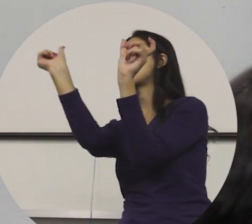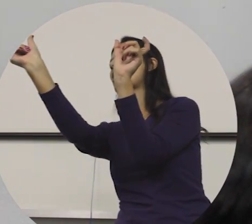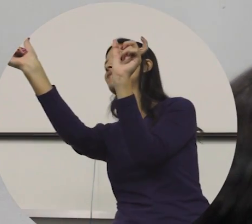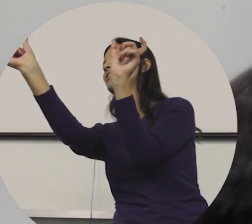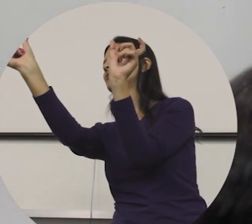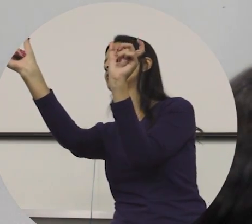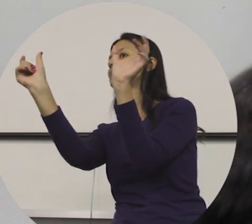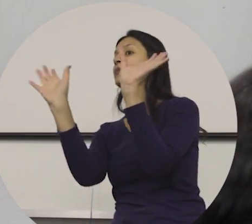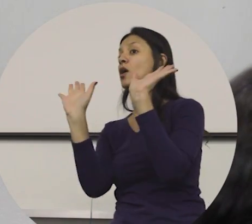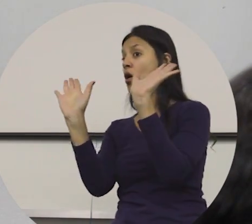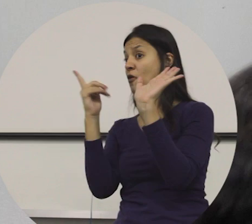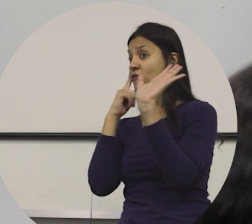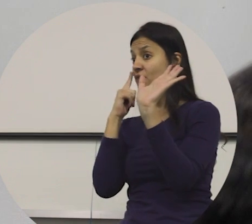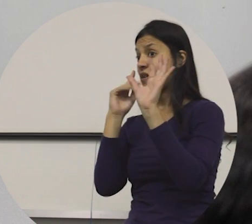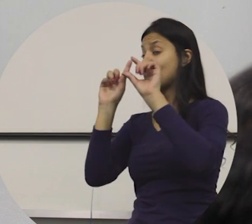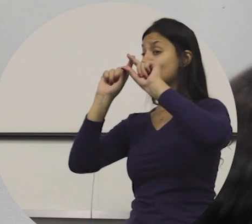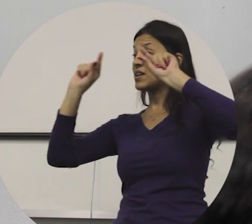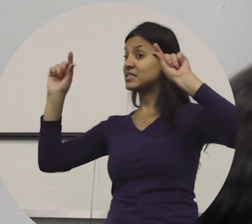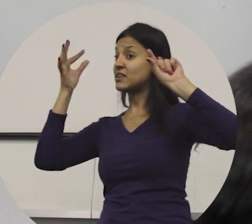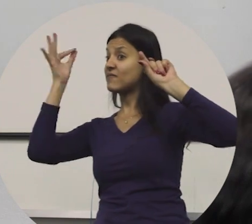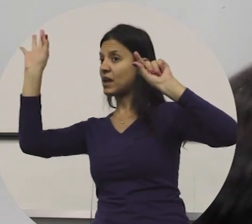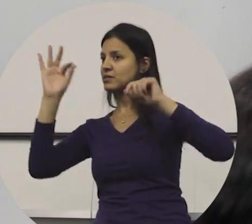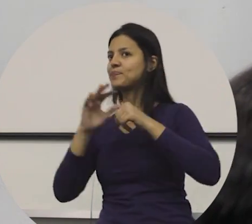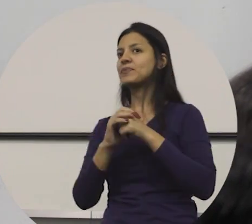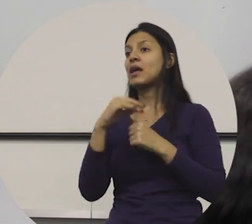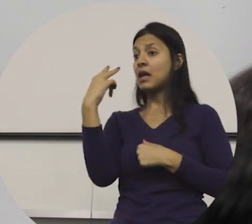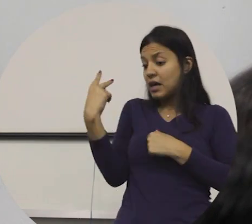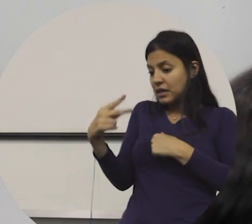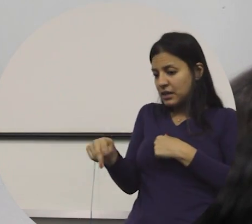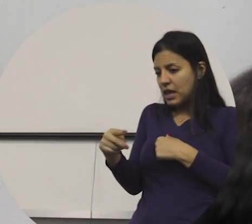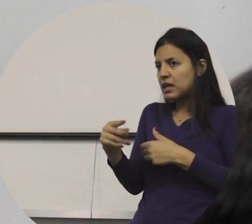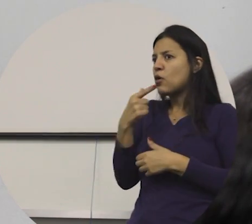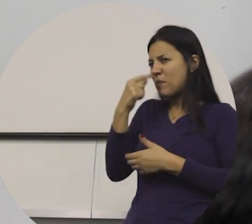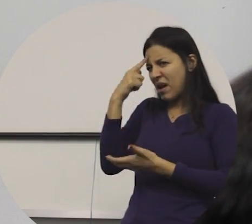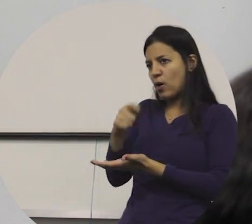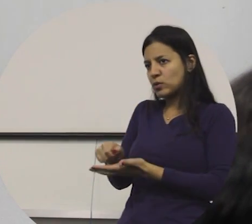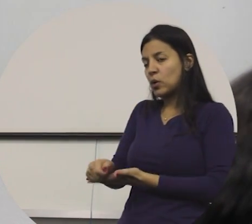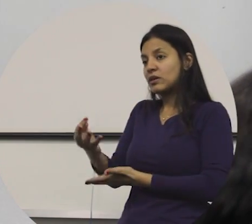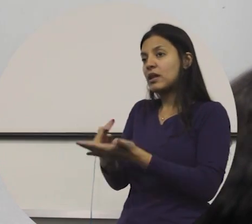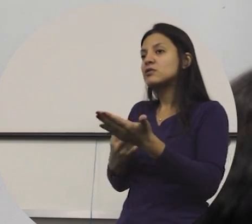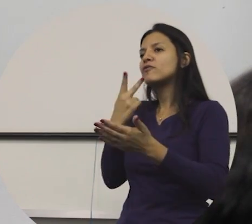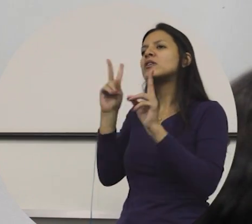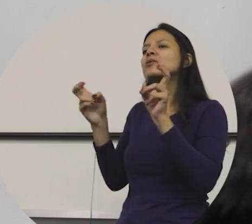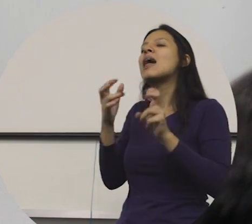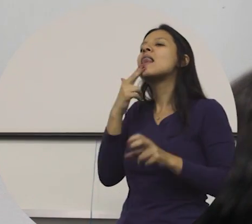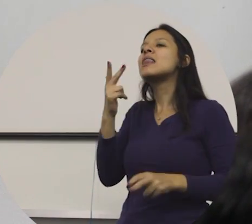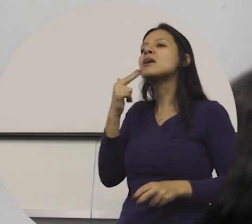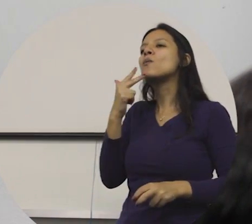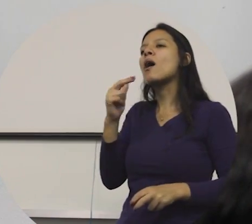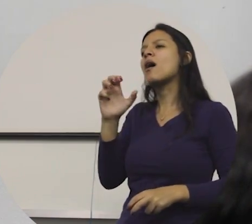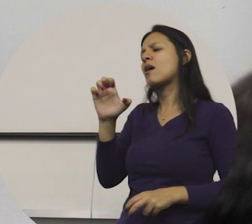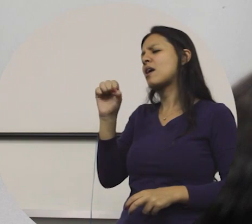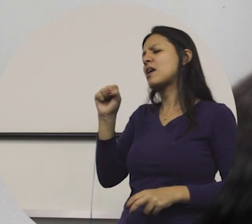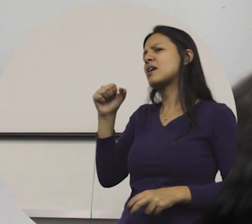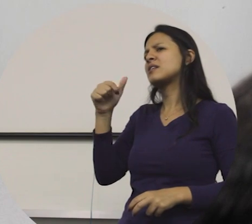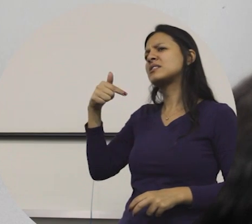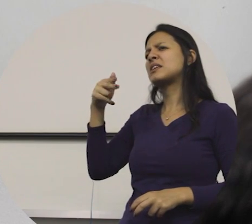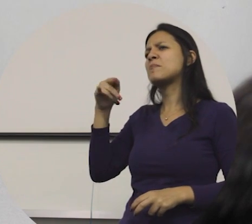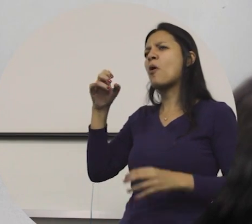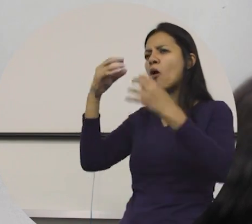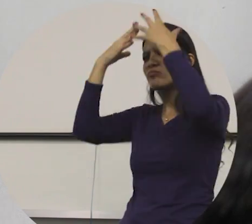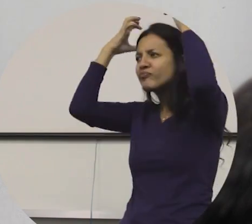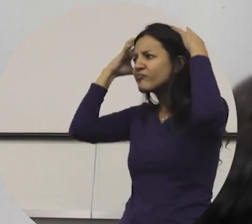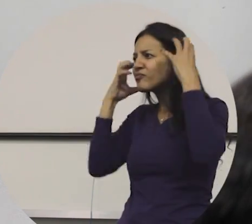francês. Aí eu tava achando que no texto do Yelms deveria dar um exemplo da língua esquimó, que é alguma coisa assim, não